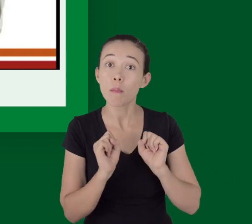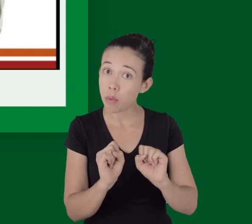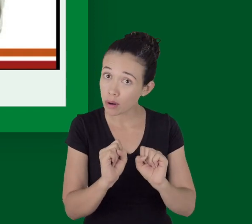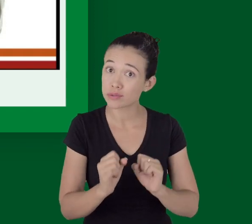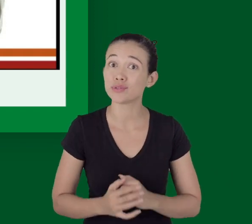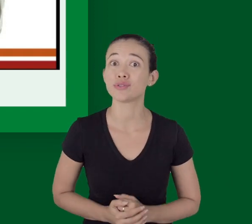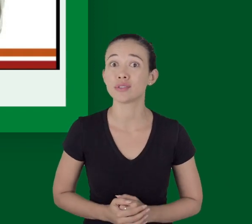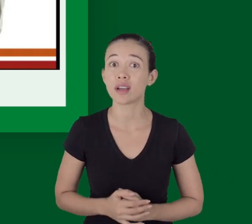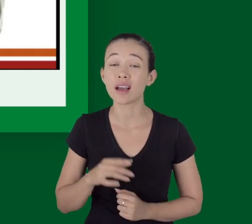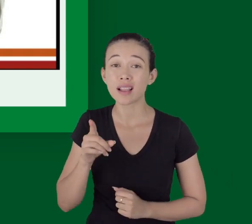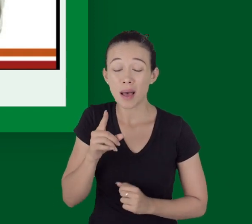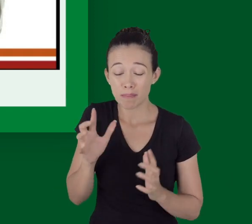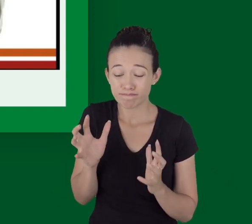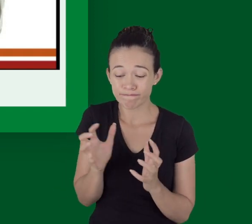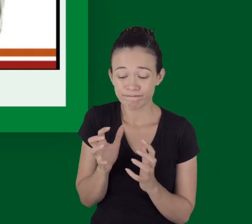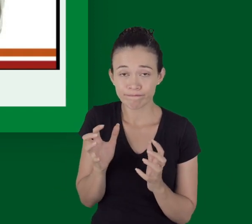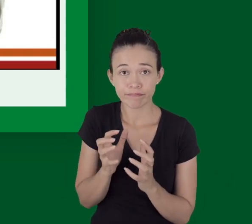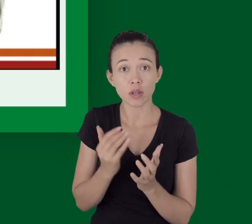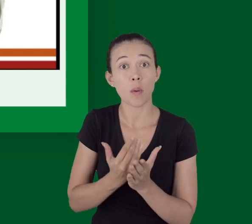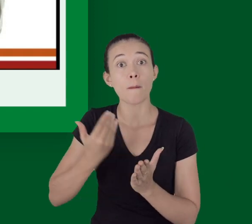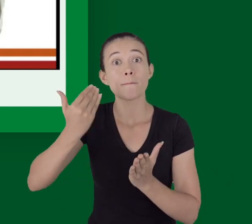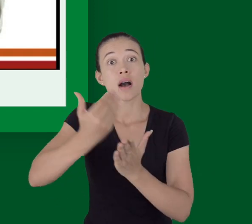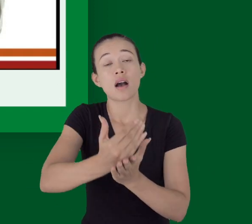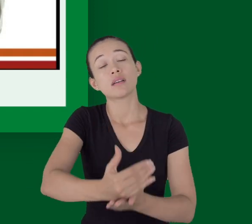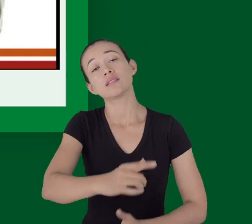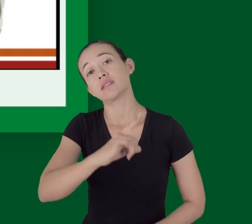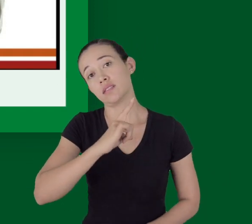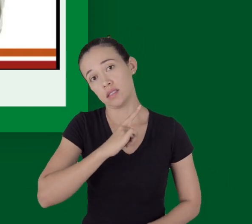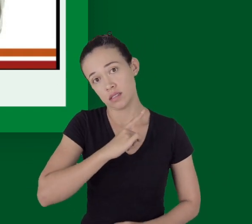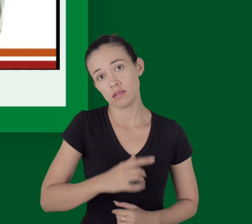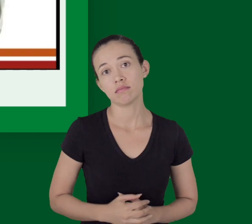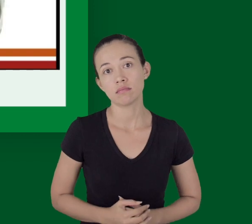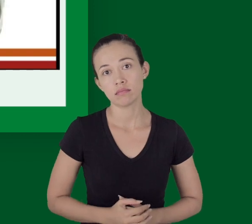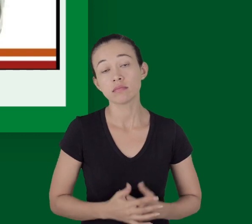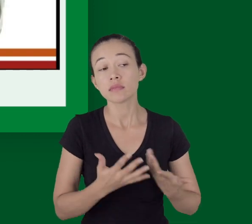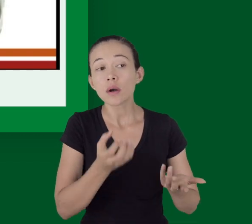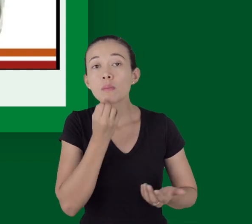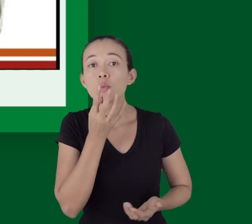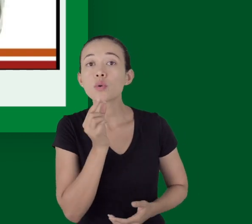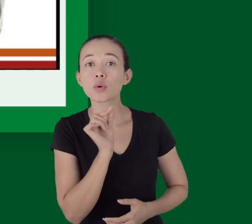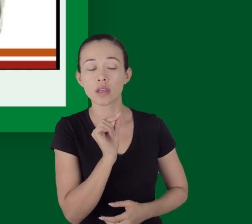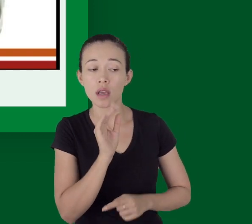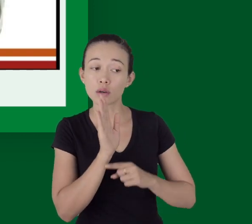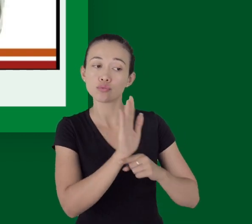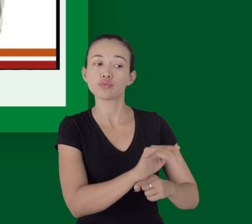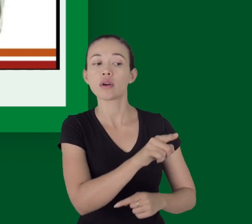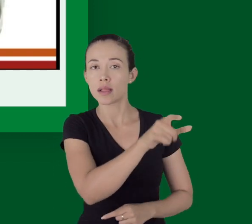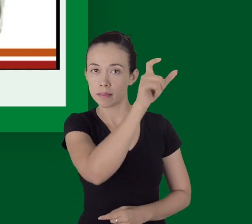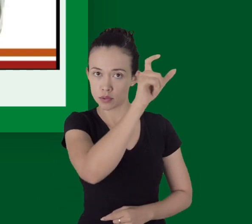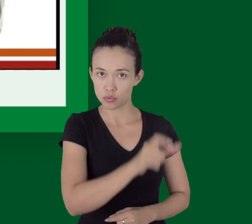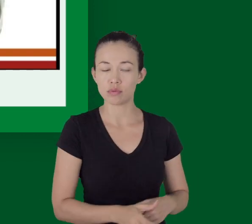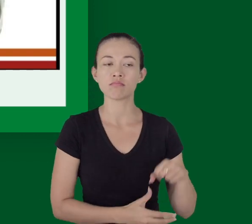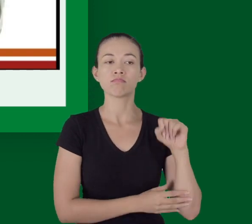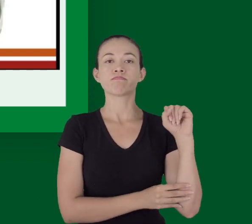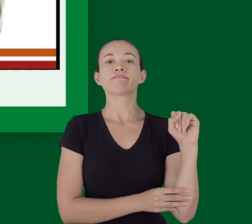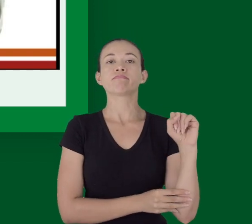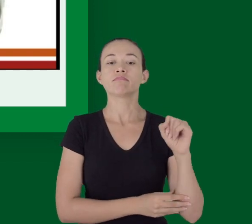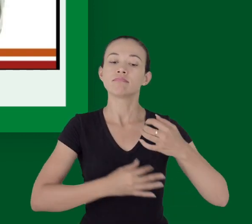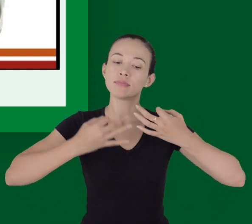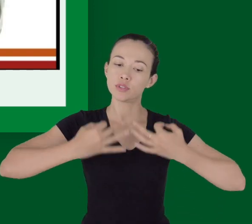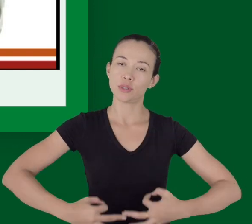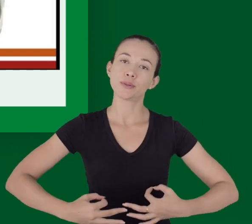ele se dobra, ele se comprime no momento que eu dobro a cabeça e permito que o paciente, né? Eu permito que o paciente fique com a